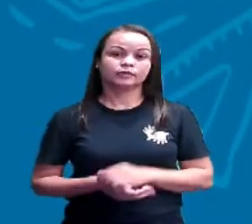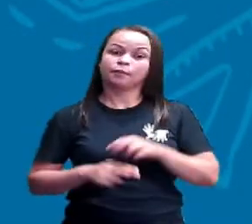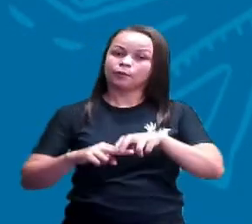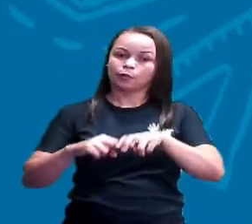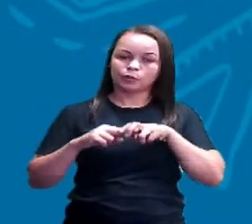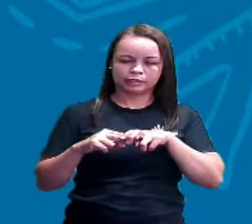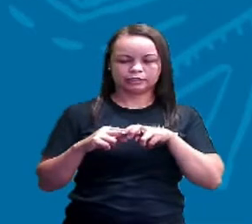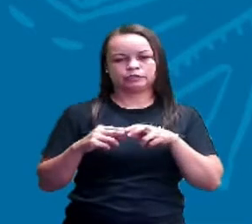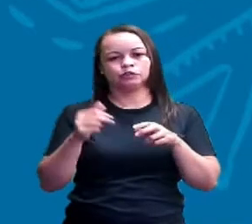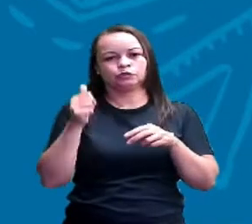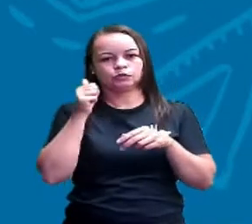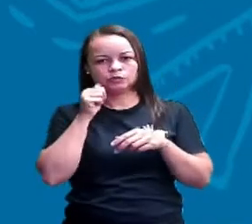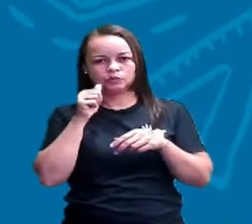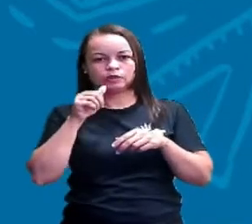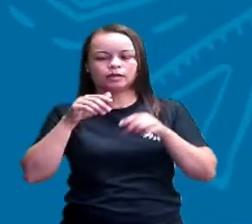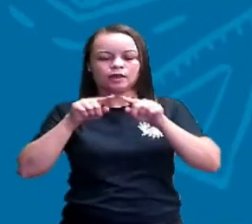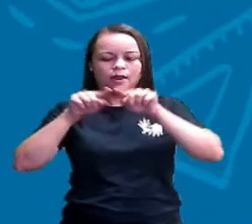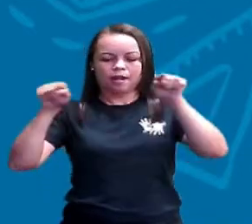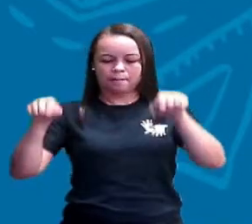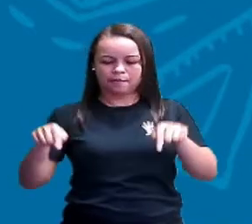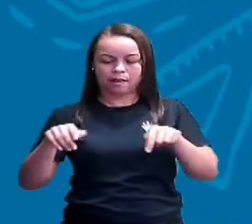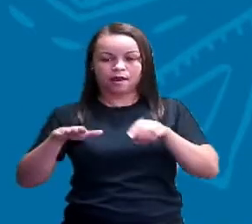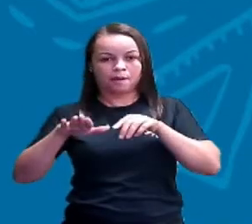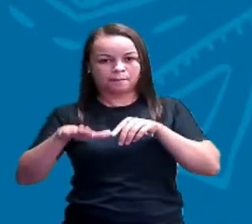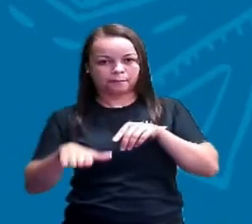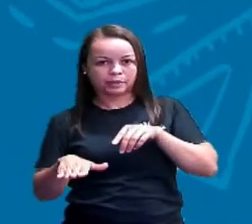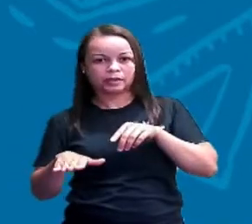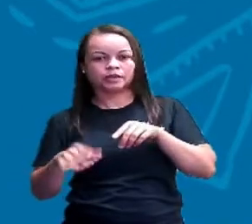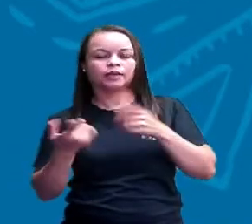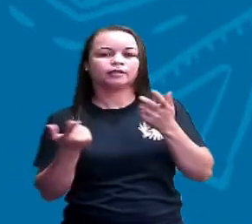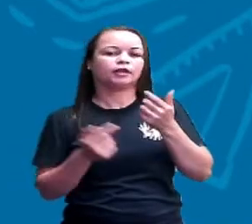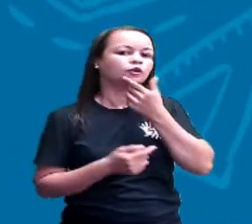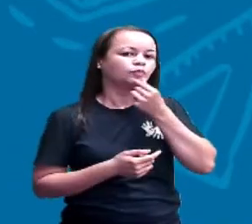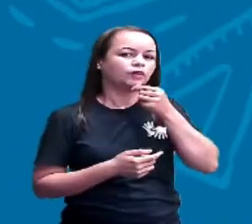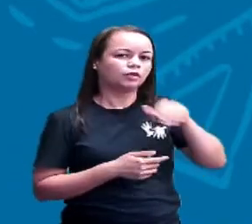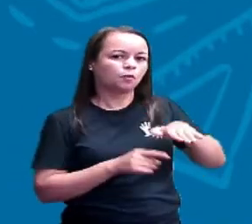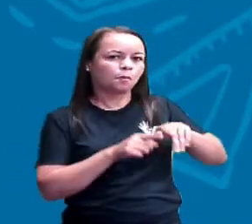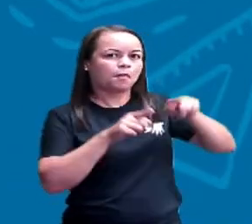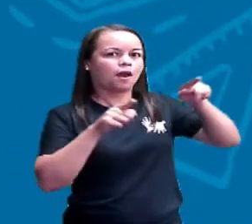Amanda ficou pequena e a de João ficou maior.